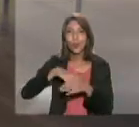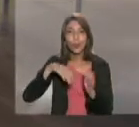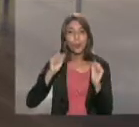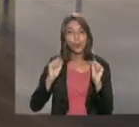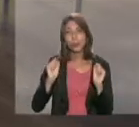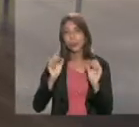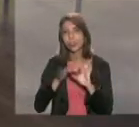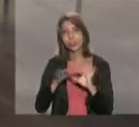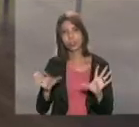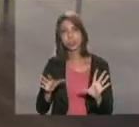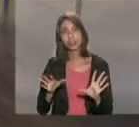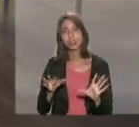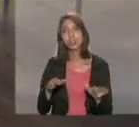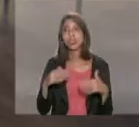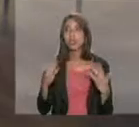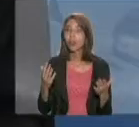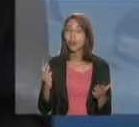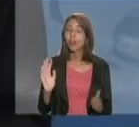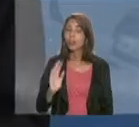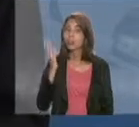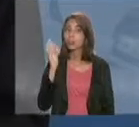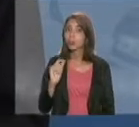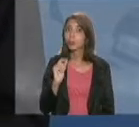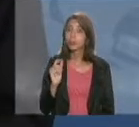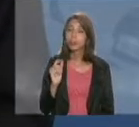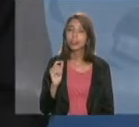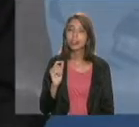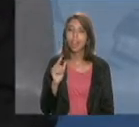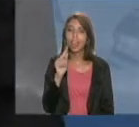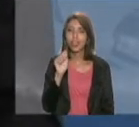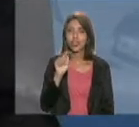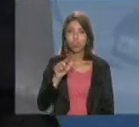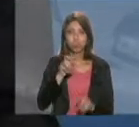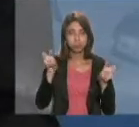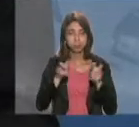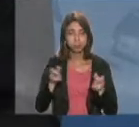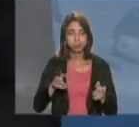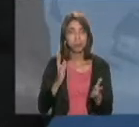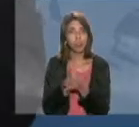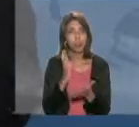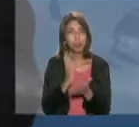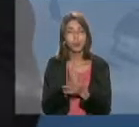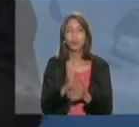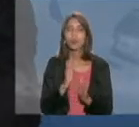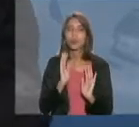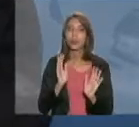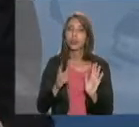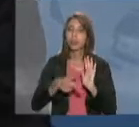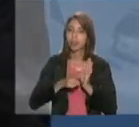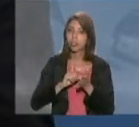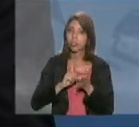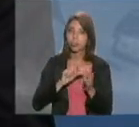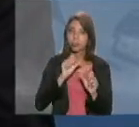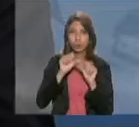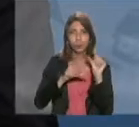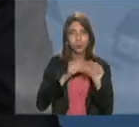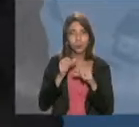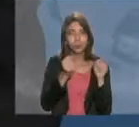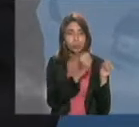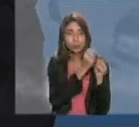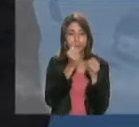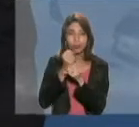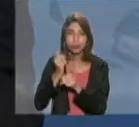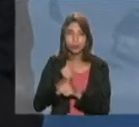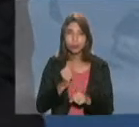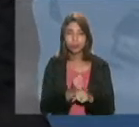muito. Exatamente, é verdade. Exatamente. Aí o que foi que aconteceu? Acabou a Geral, mas já tinha terminado antes da nova configuração.